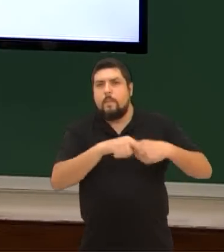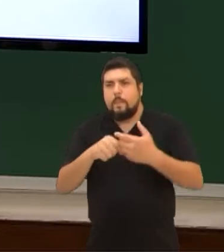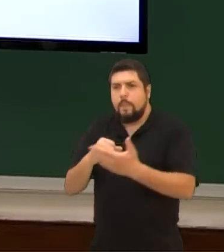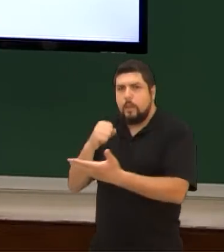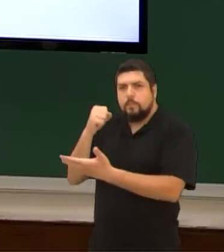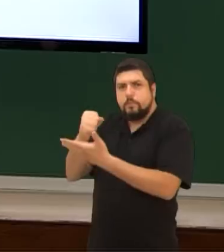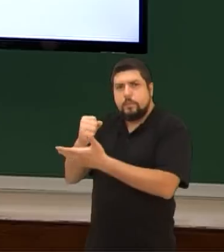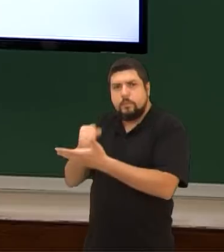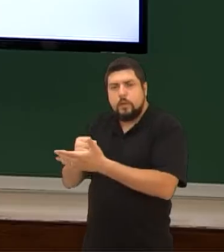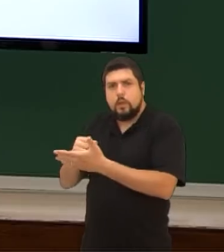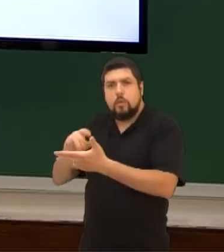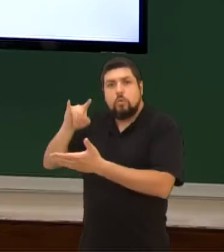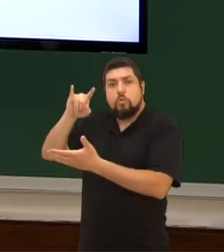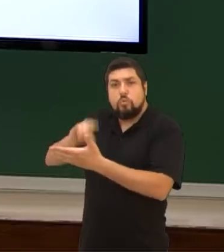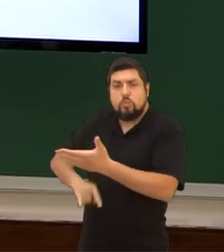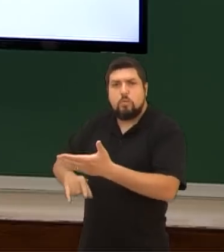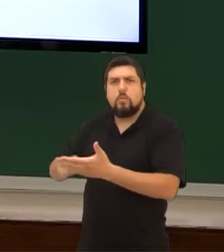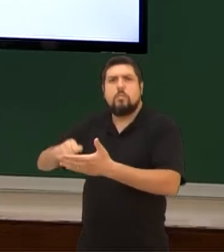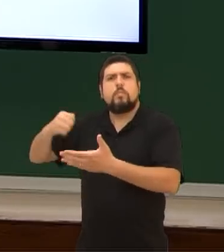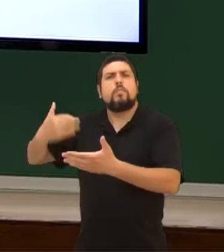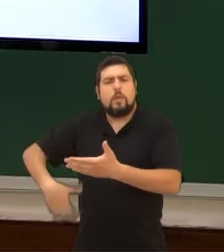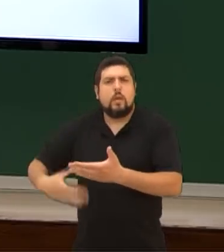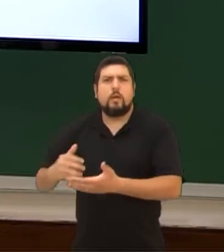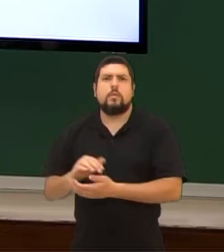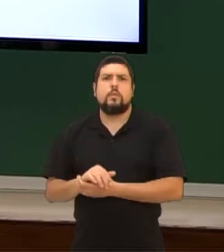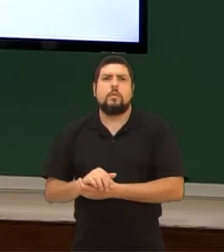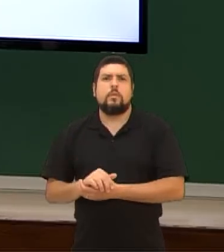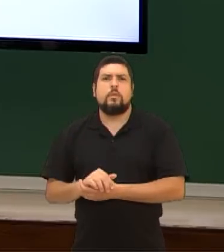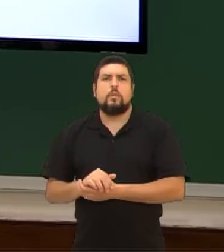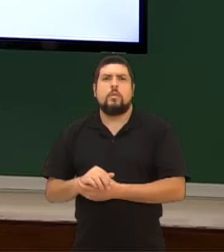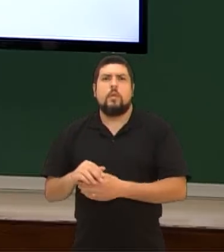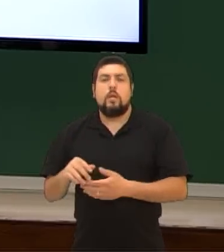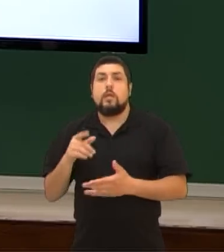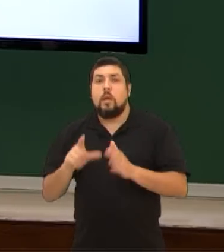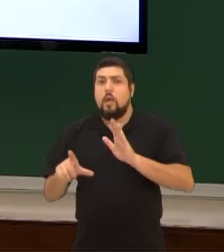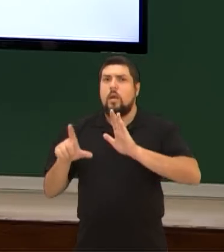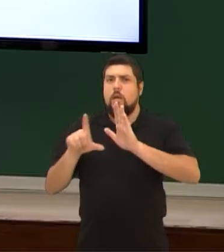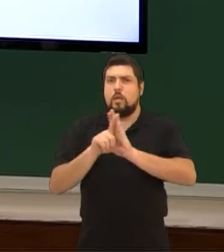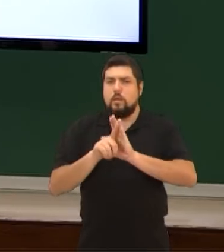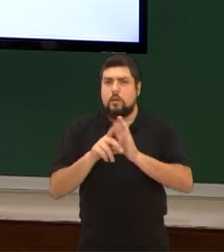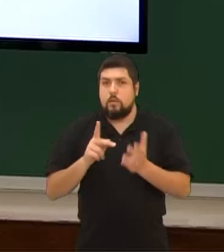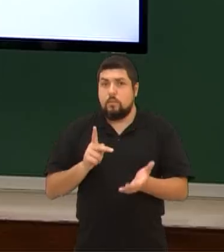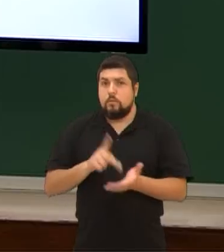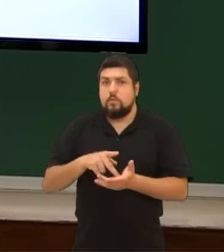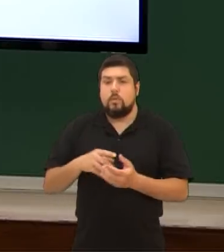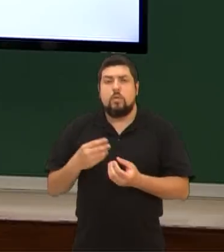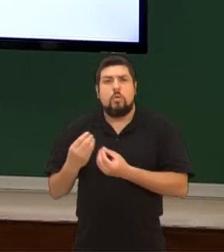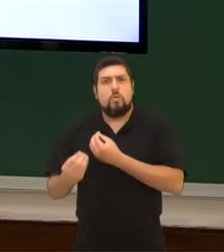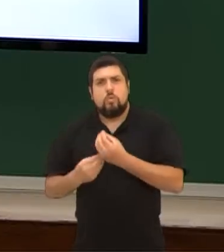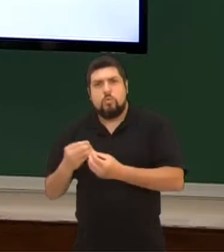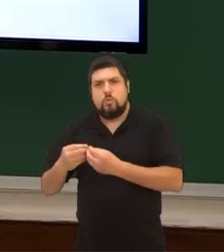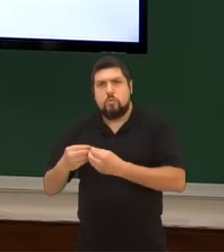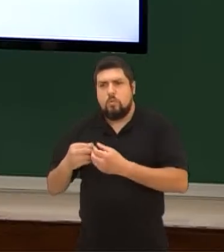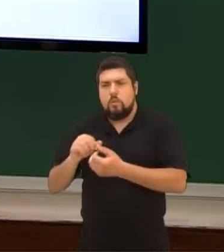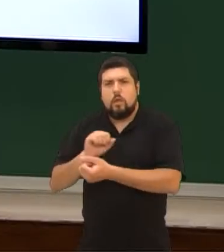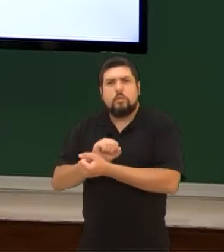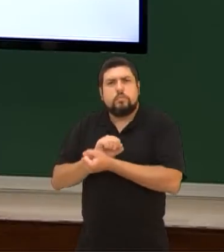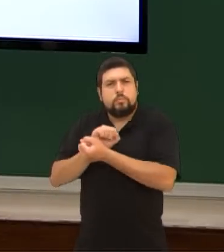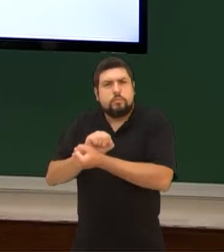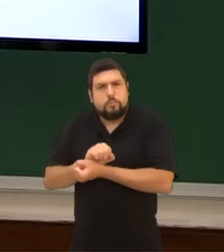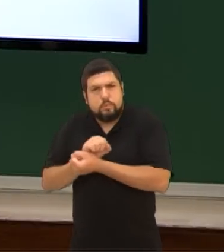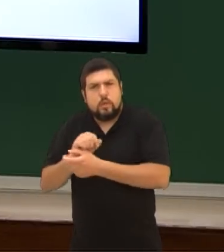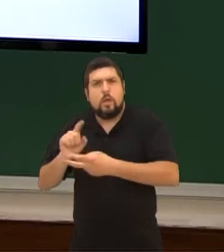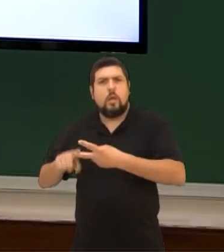cartório, como a Lei de Terras exigia. Essa lei vai dificultar o acesso à terra a ex-escravos,